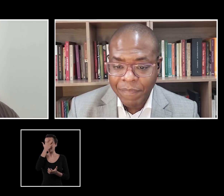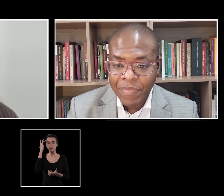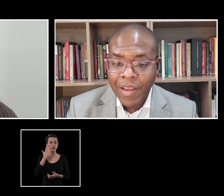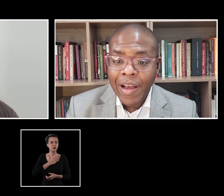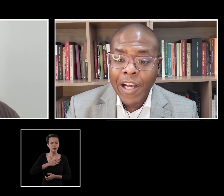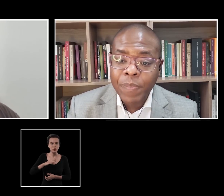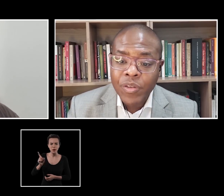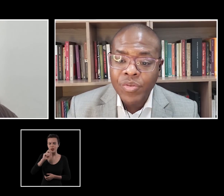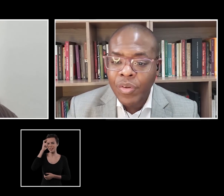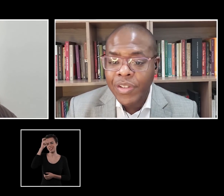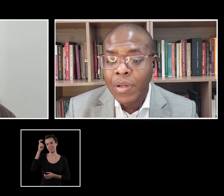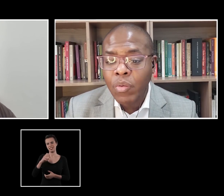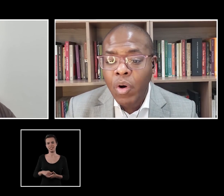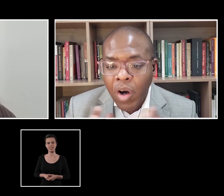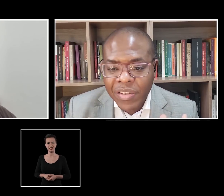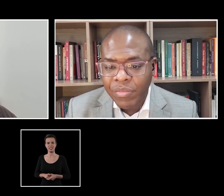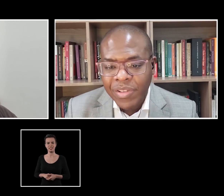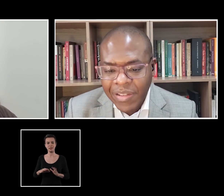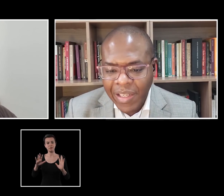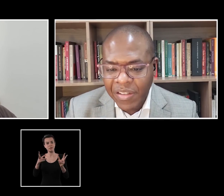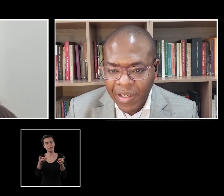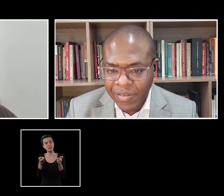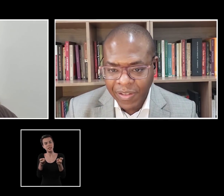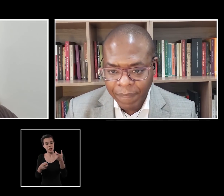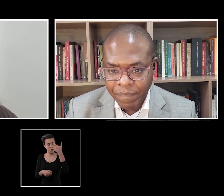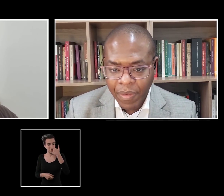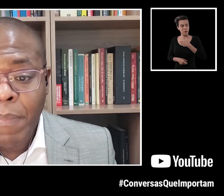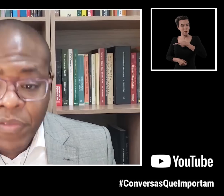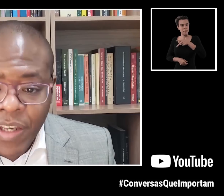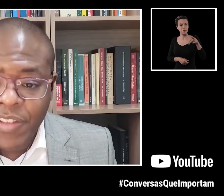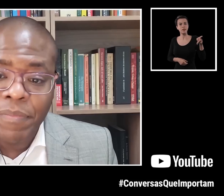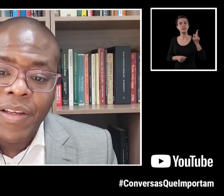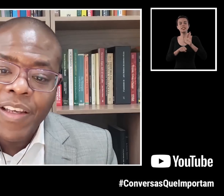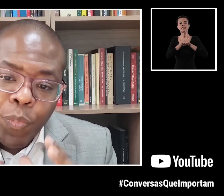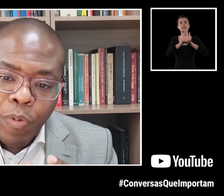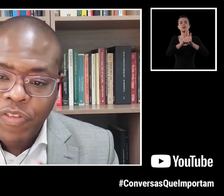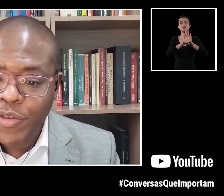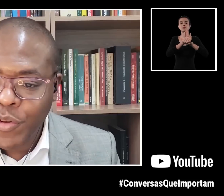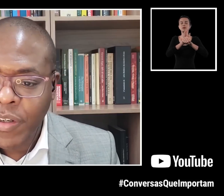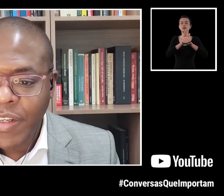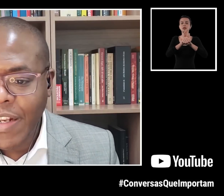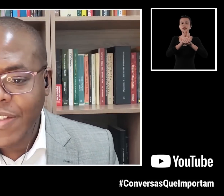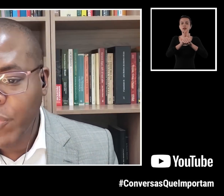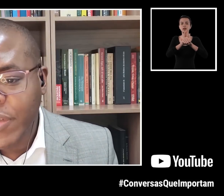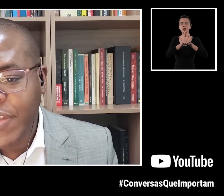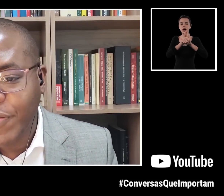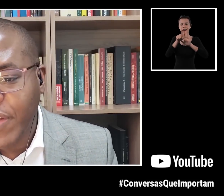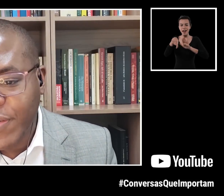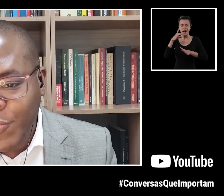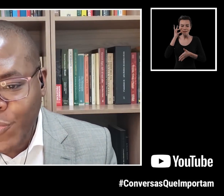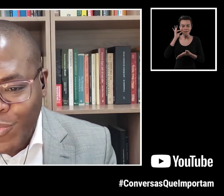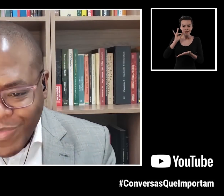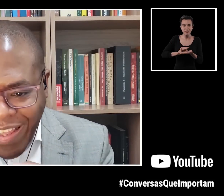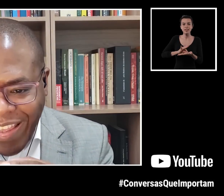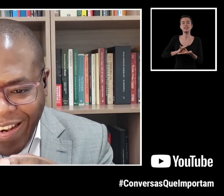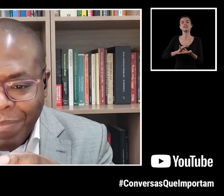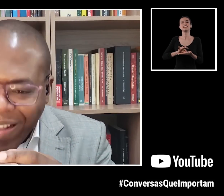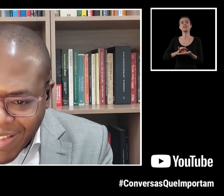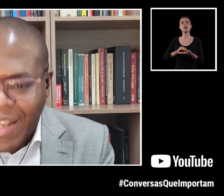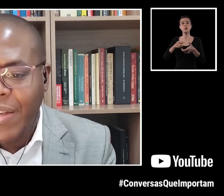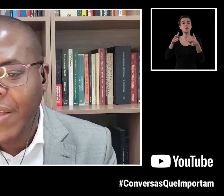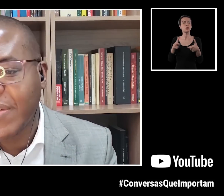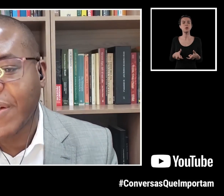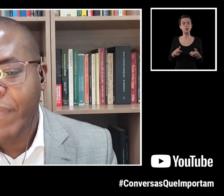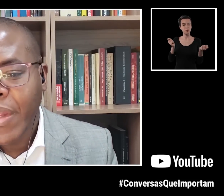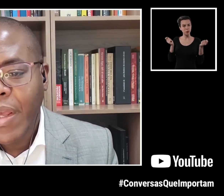crise, as pessoas não gostam de inteligência, mas vejam, e o professor, ele simboliza, talvez, ele